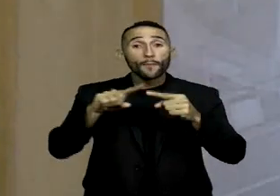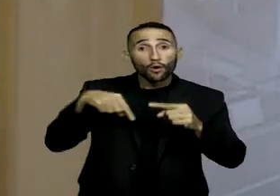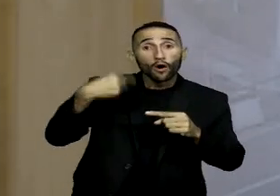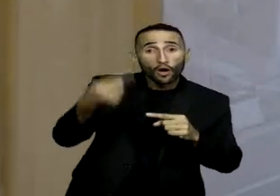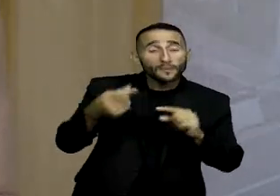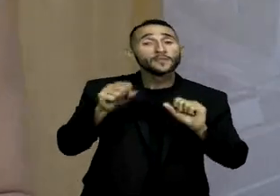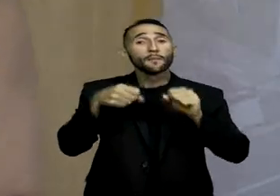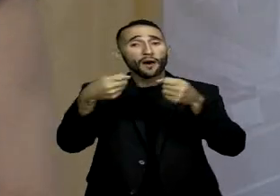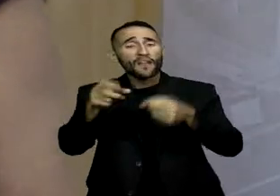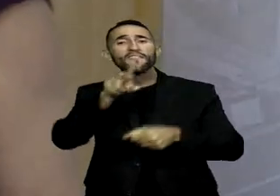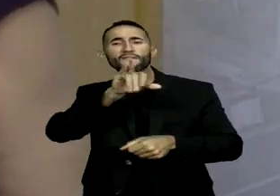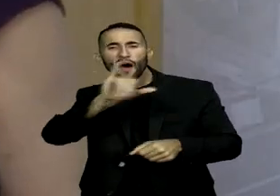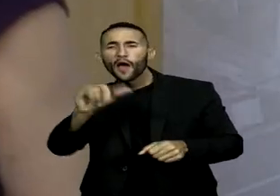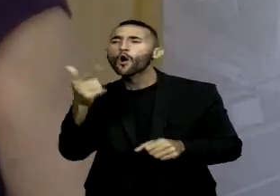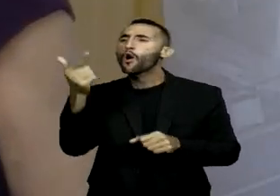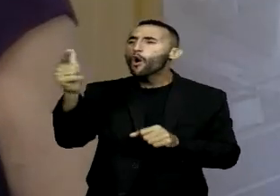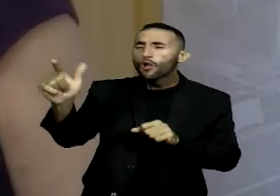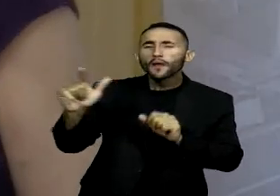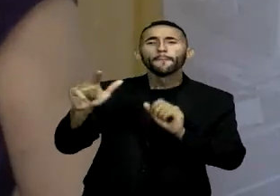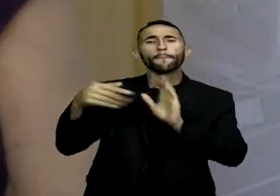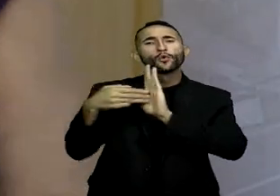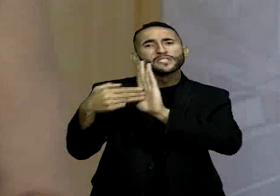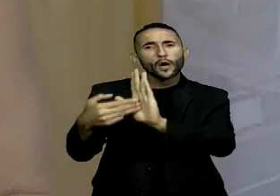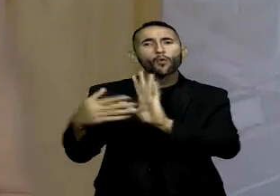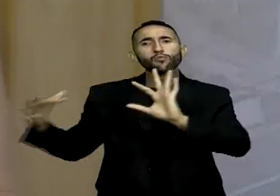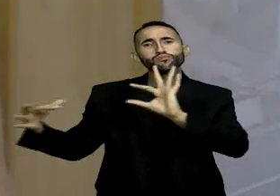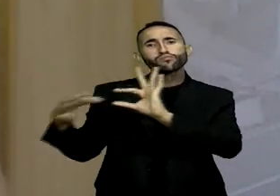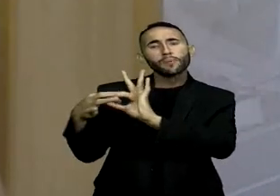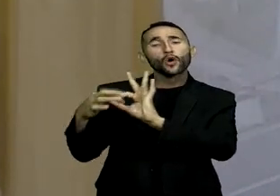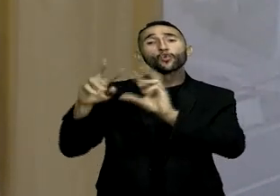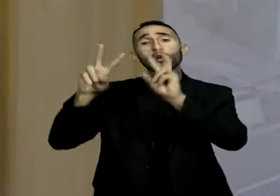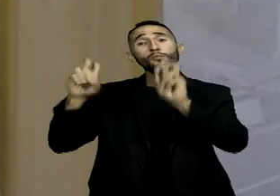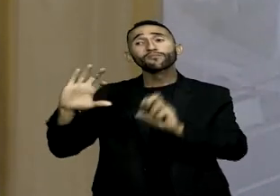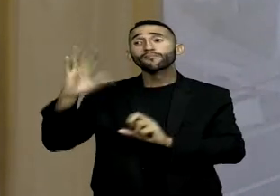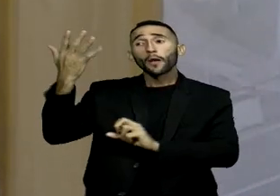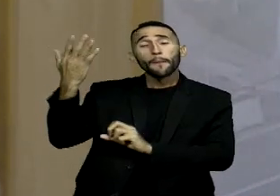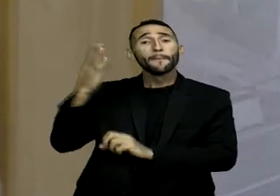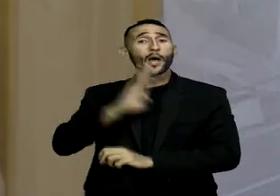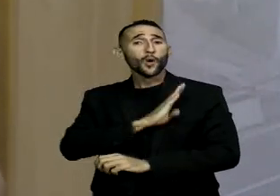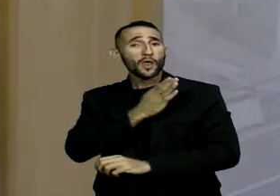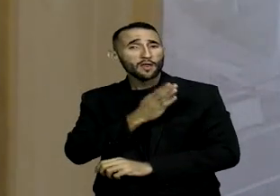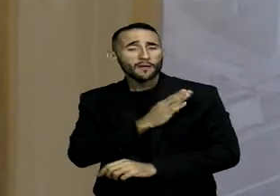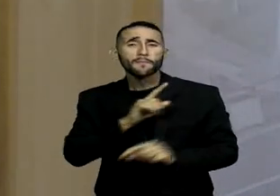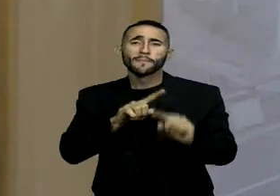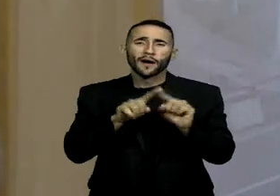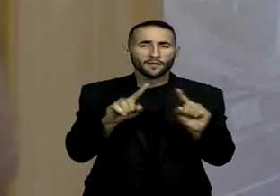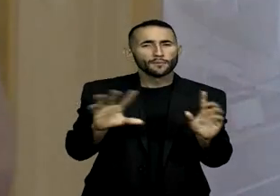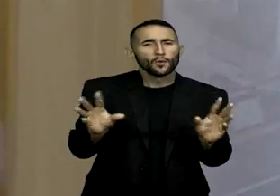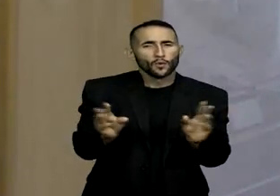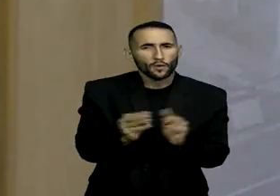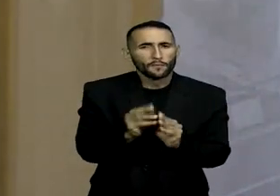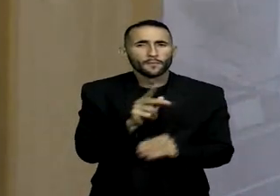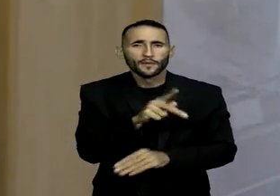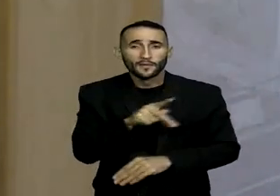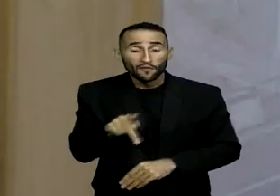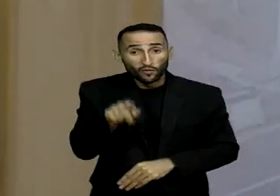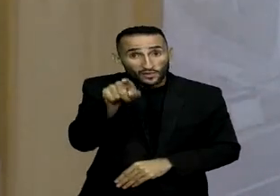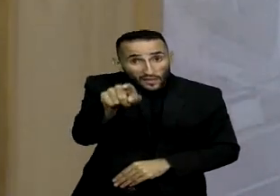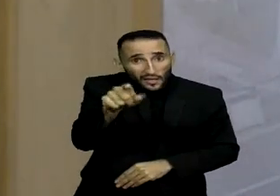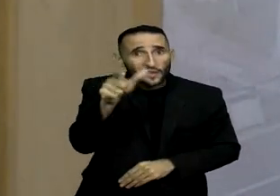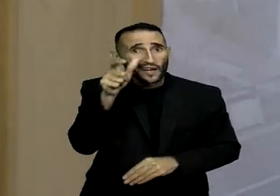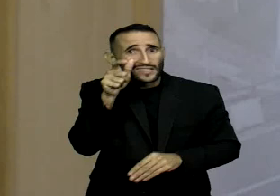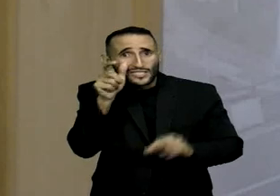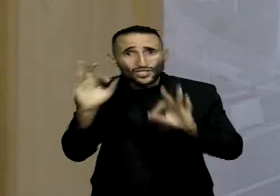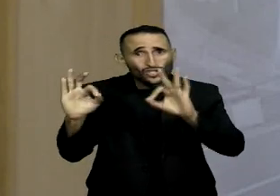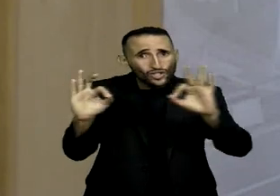relacionada ao caso aqui de Barueri, para concluir, senhor presidente. Mas aqui eu quero pedir para que a população, você que está acompanhando